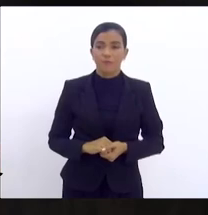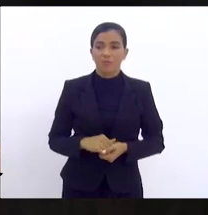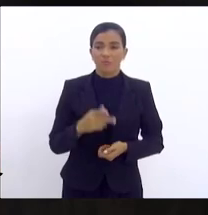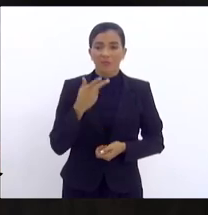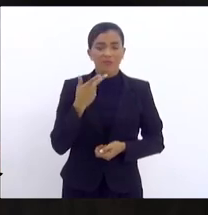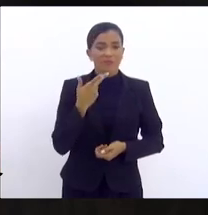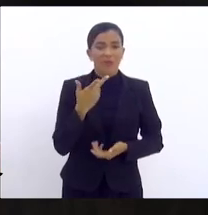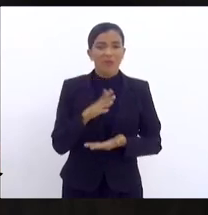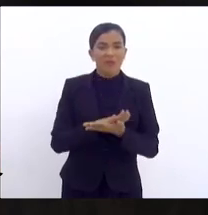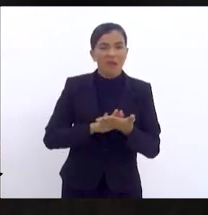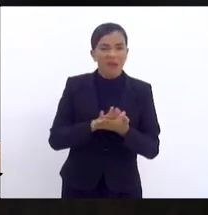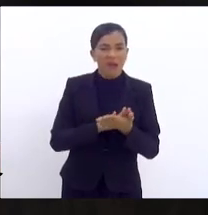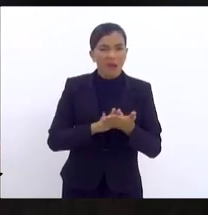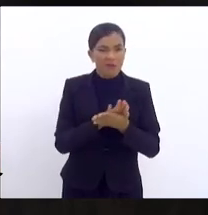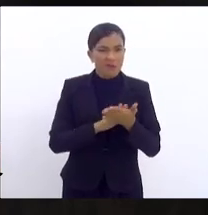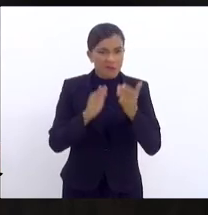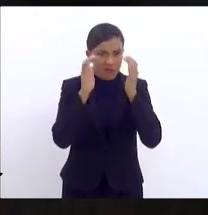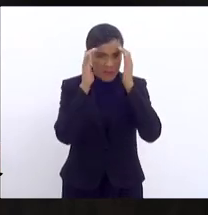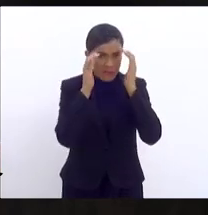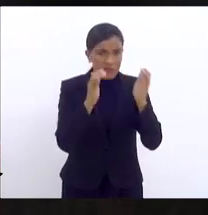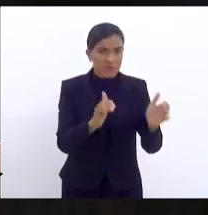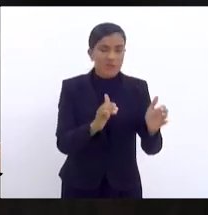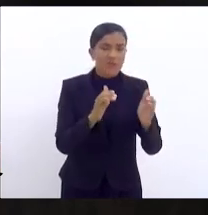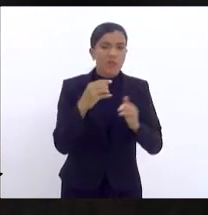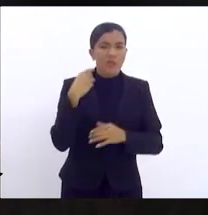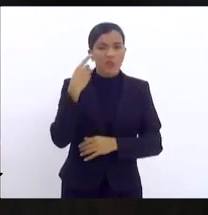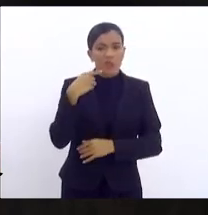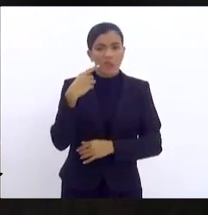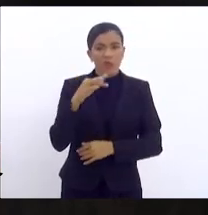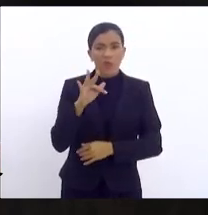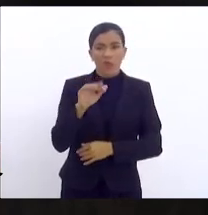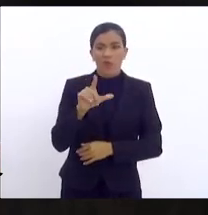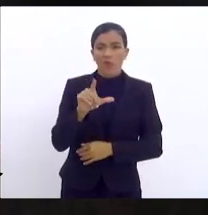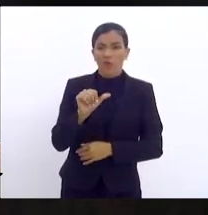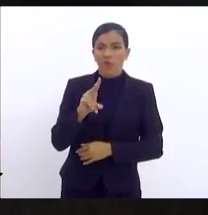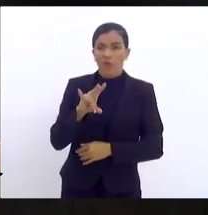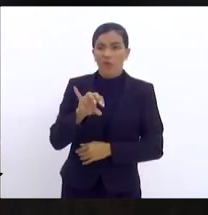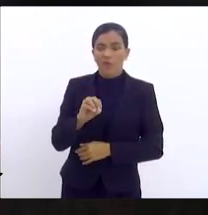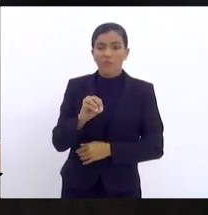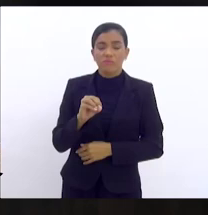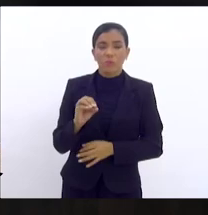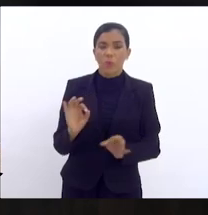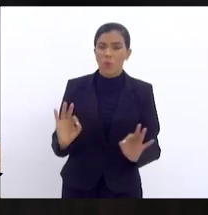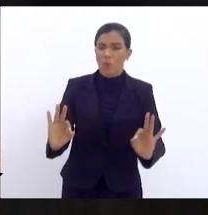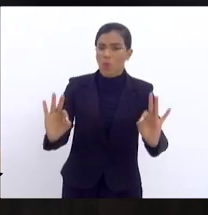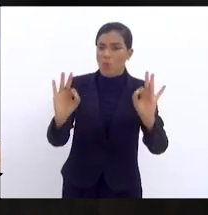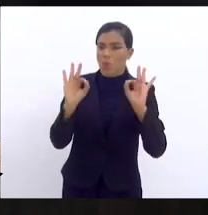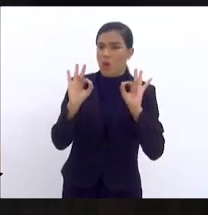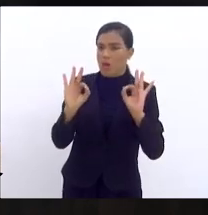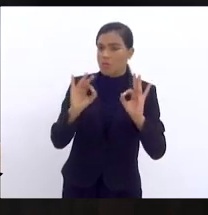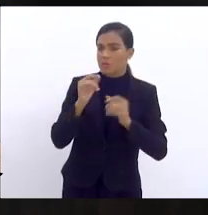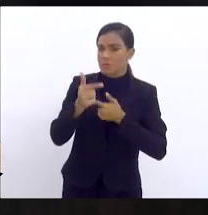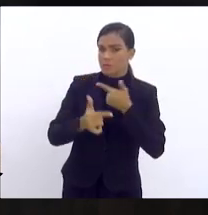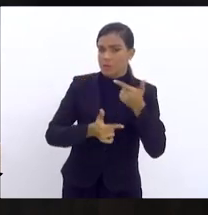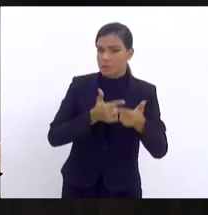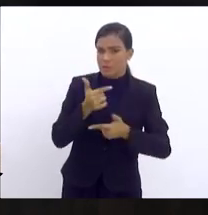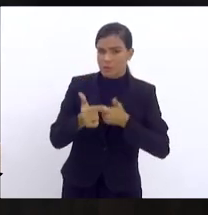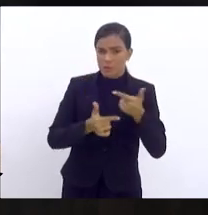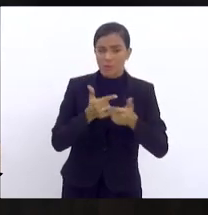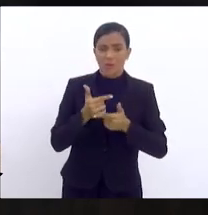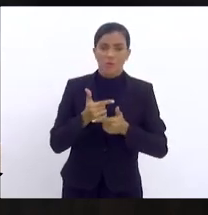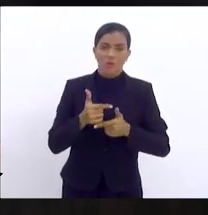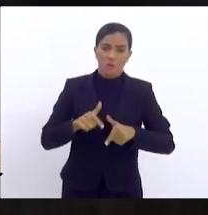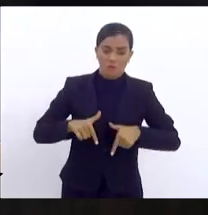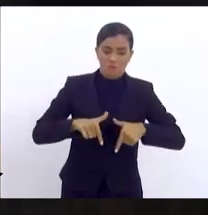não se levaram nem consideração o Dr Flávio a questão do excelente trabalho que foi feito pelos policiais